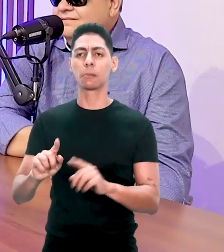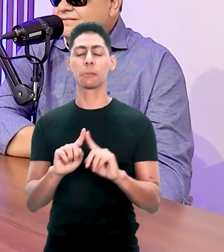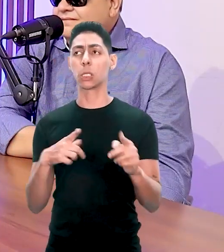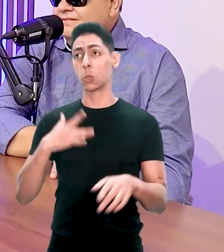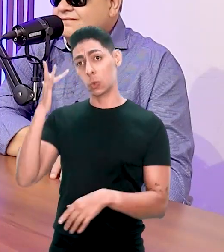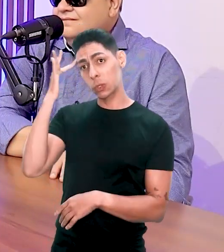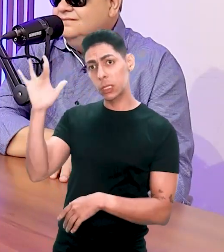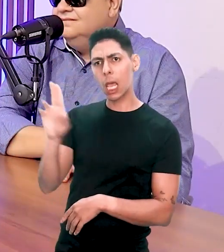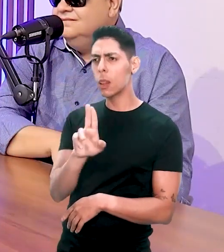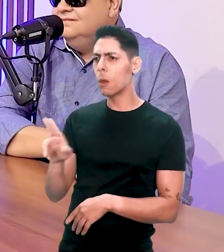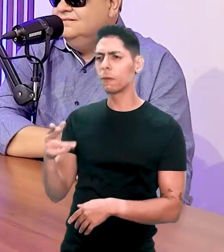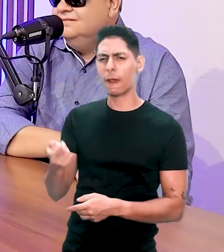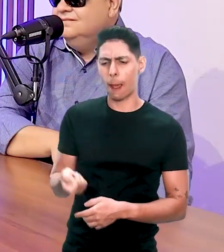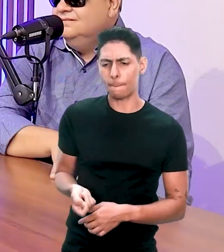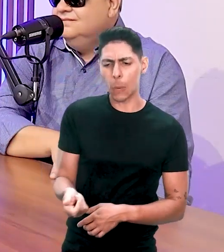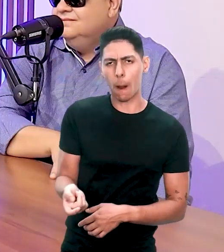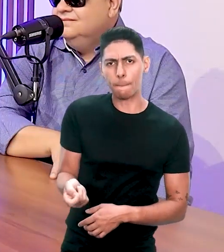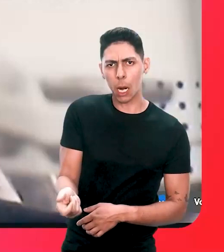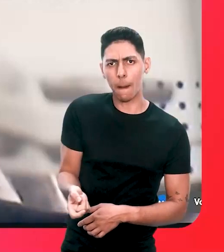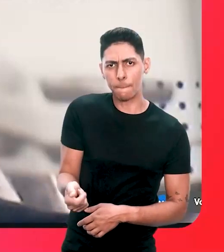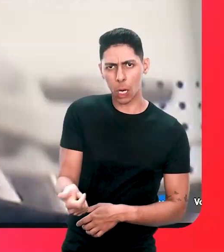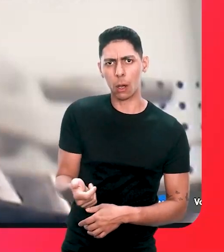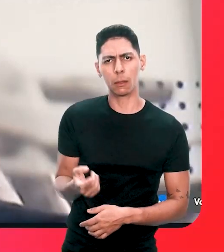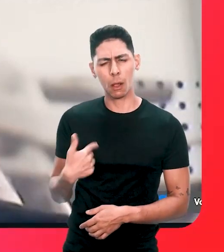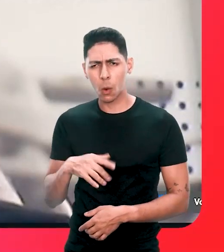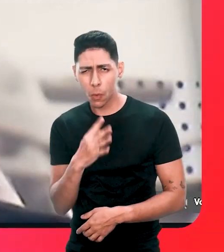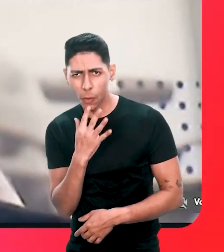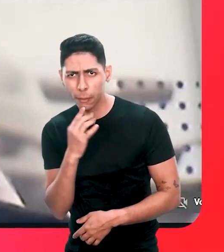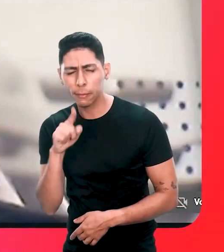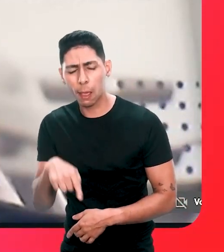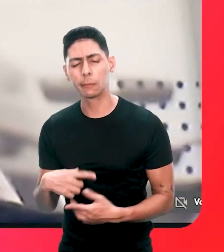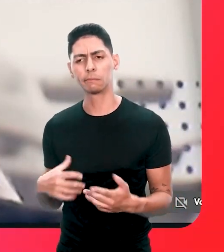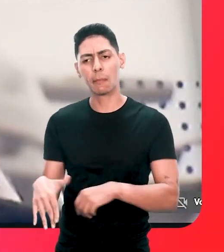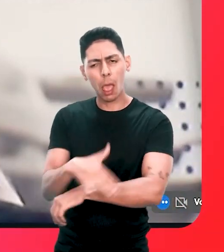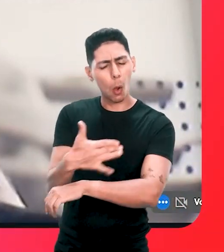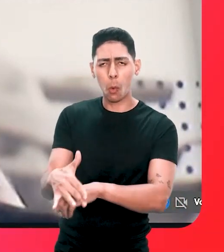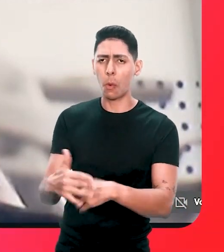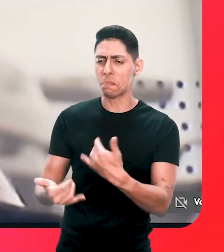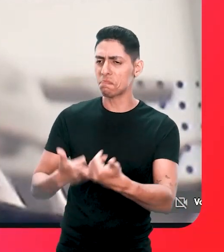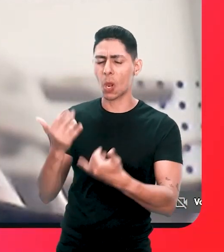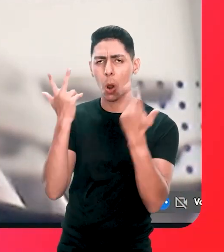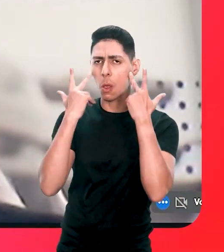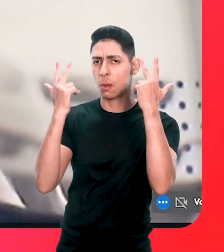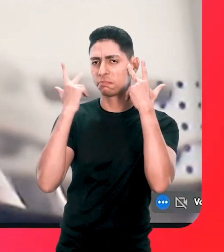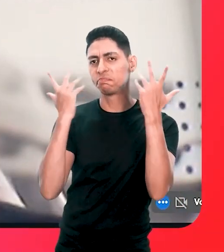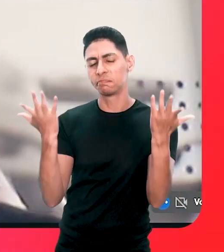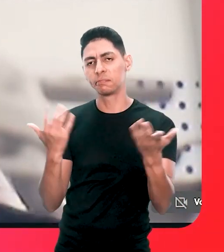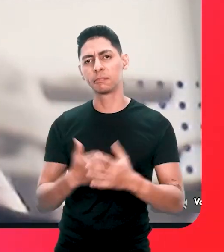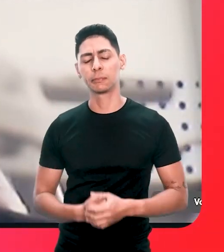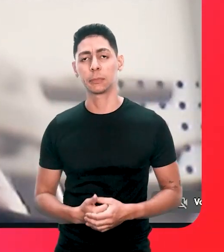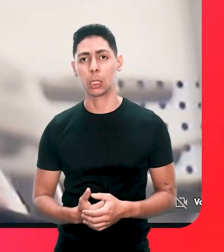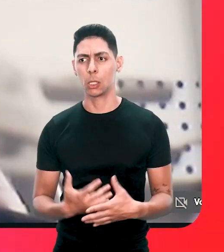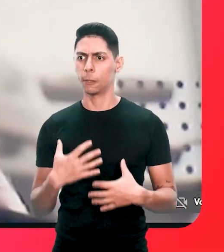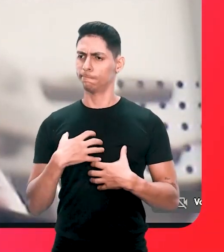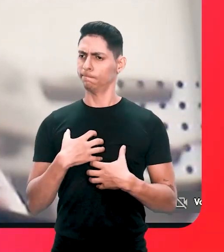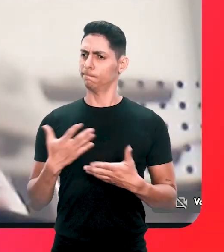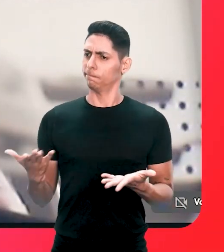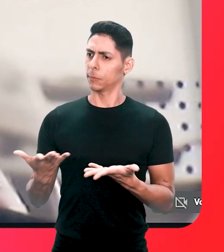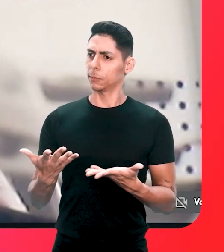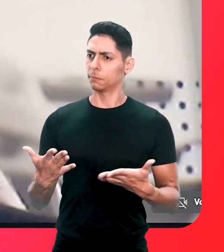você chama bolinha de gude, aquela ali, sabe, na rua. Eu fico